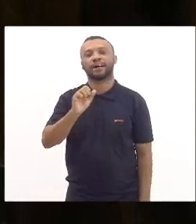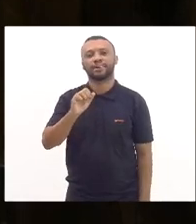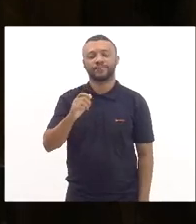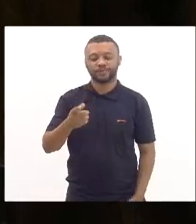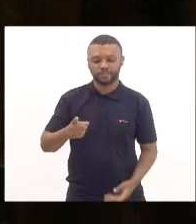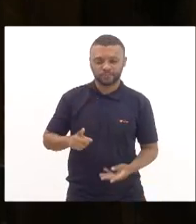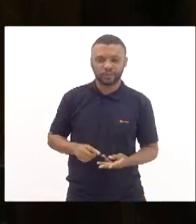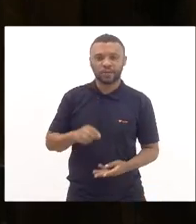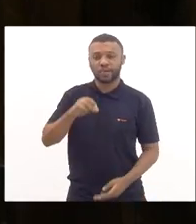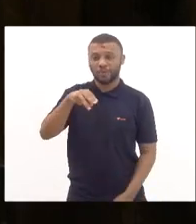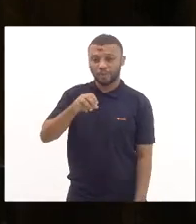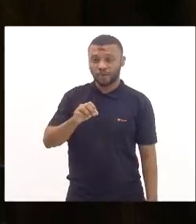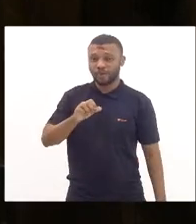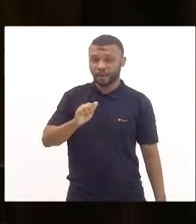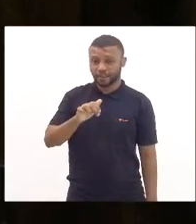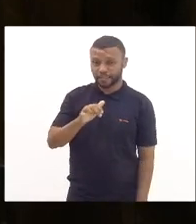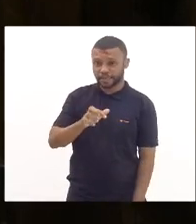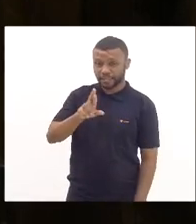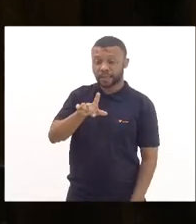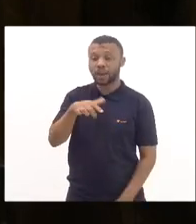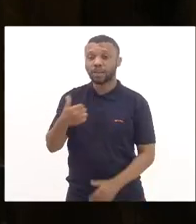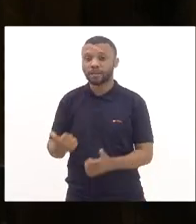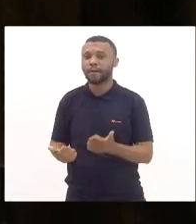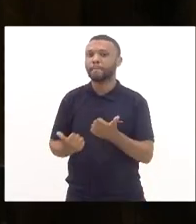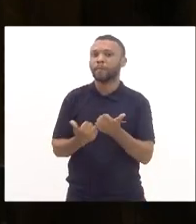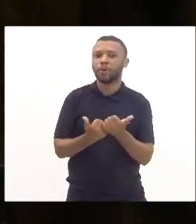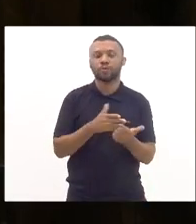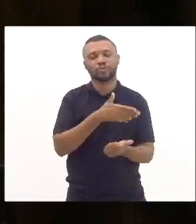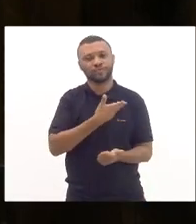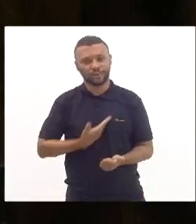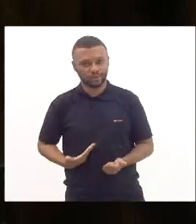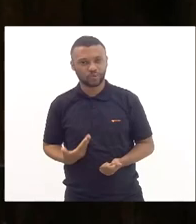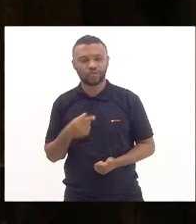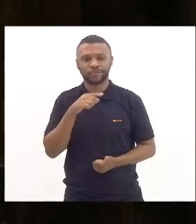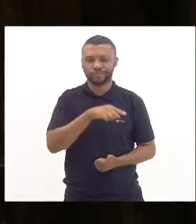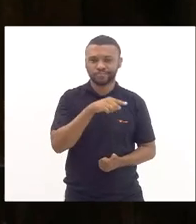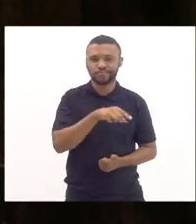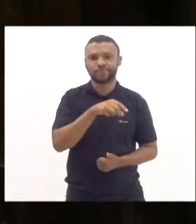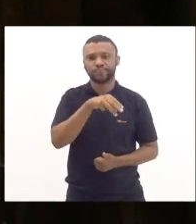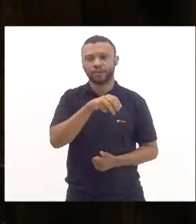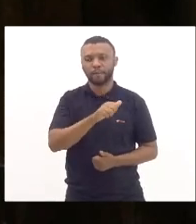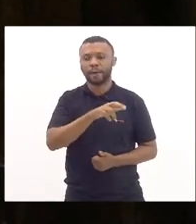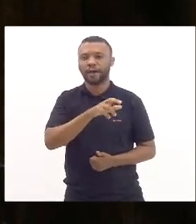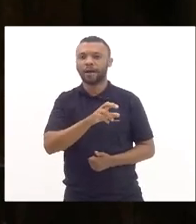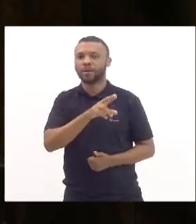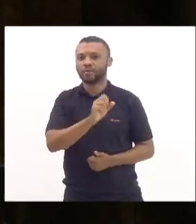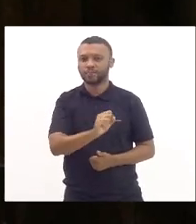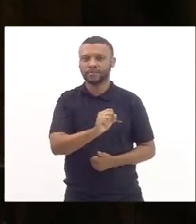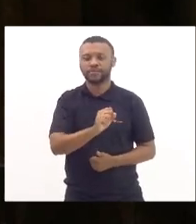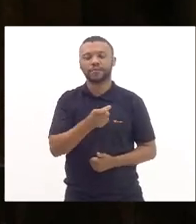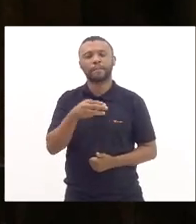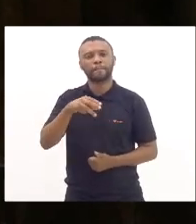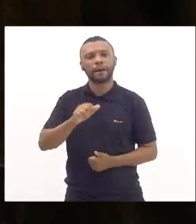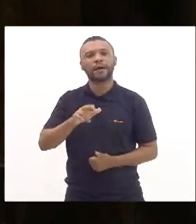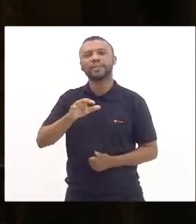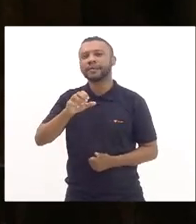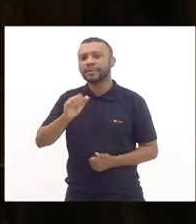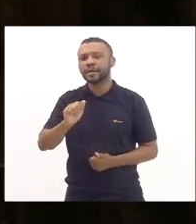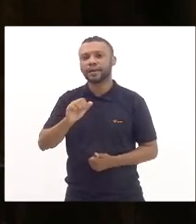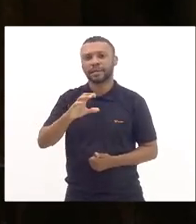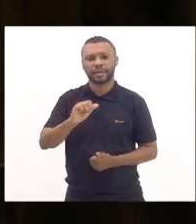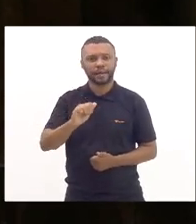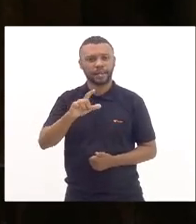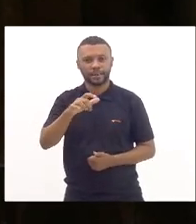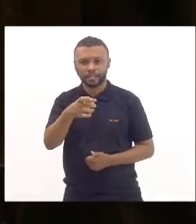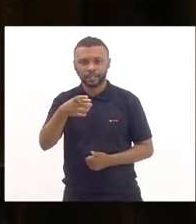de Oliveira Monteiro, assessor do governador, Marco Sam, Maria Daniela Calixto de Souza,